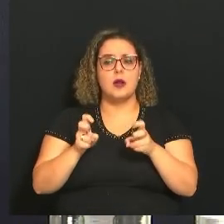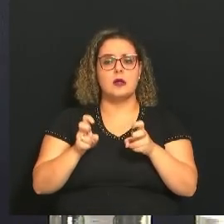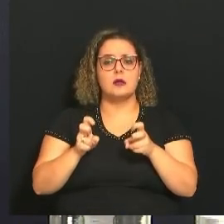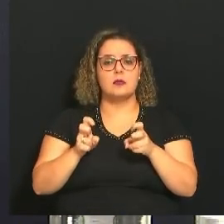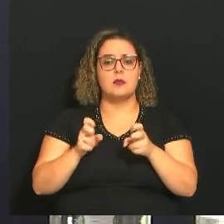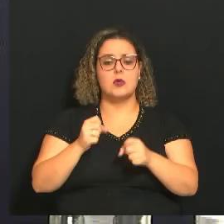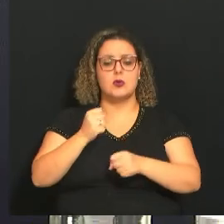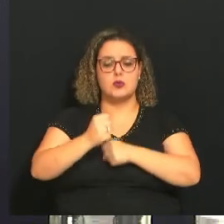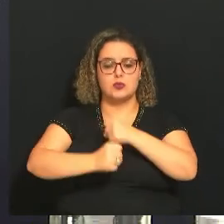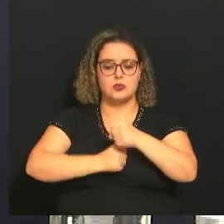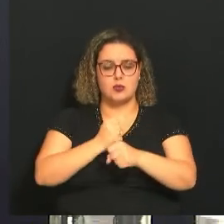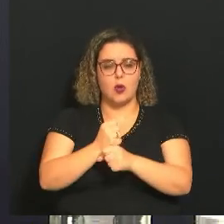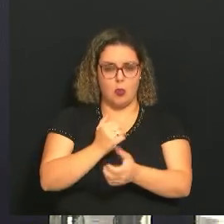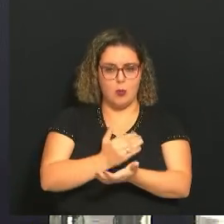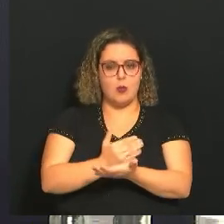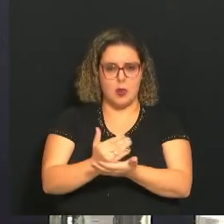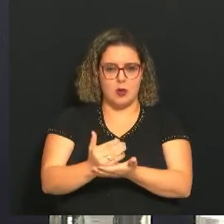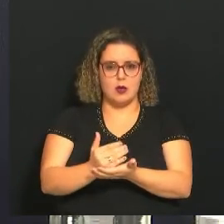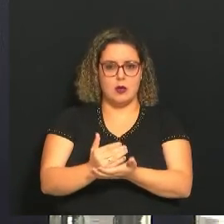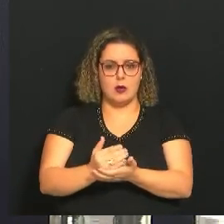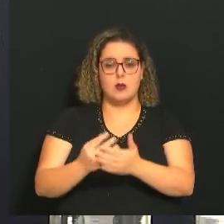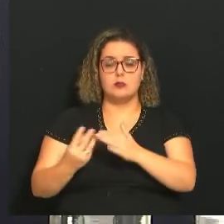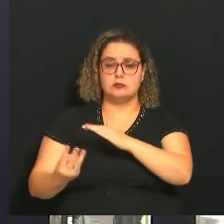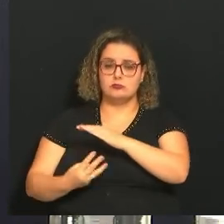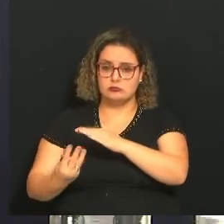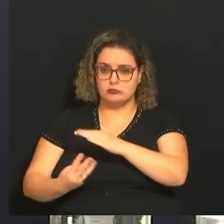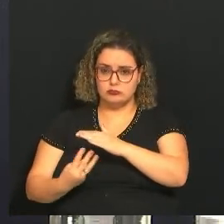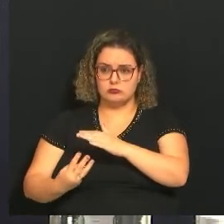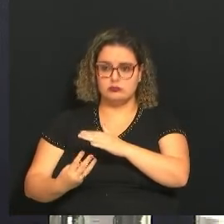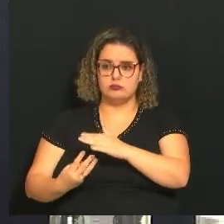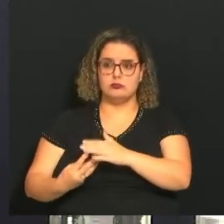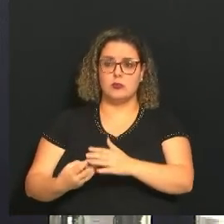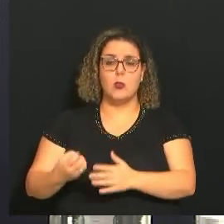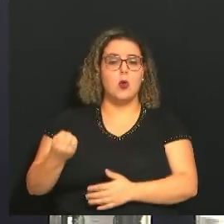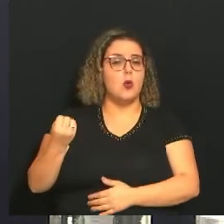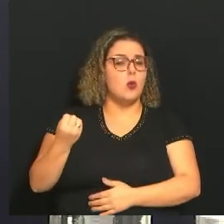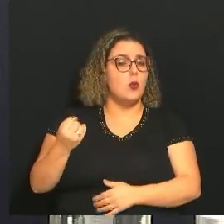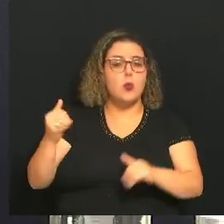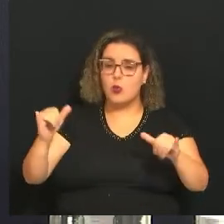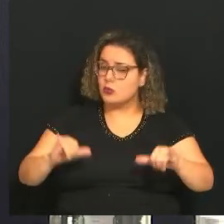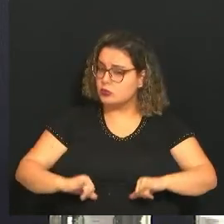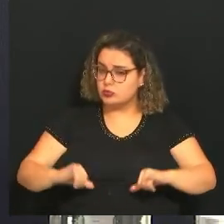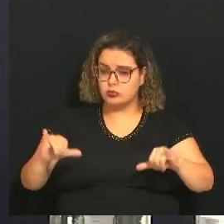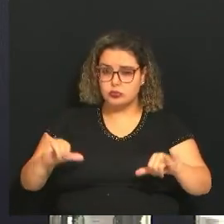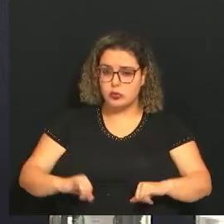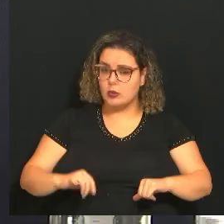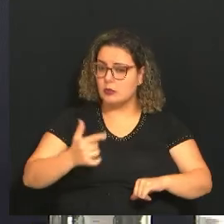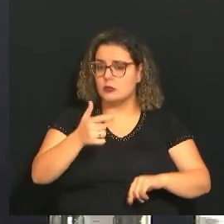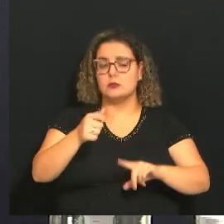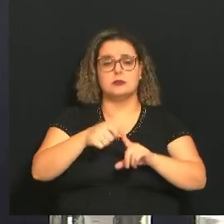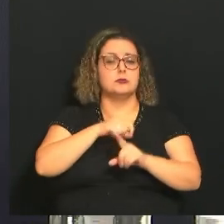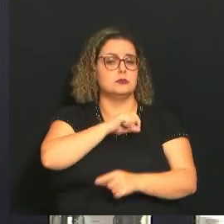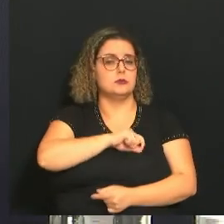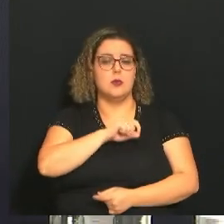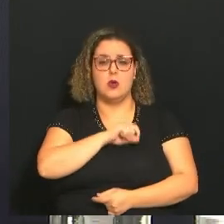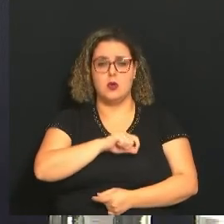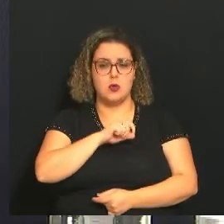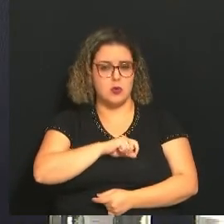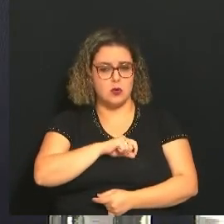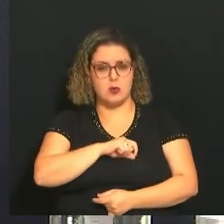desse ano, as trabalhadoras terceirizadas, ali, o quanto elas sofreram, porque estão sem salário, é uma empresa